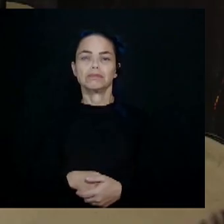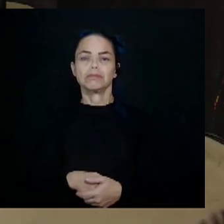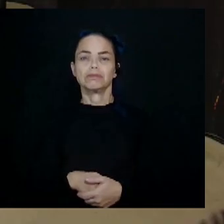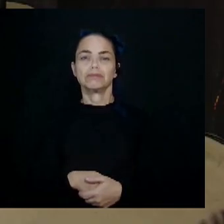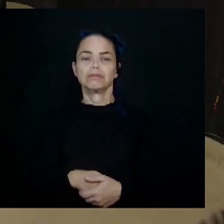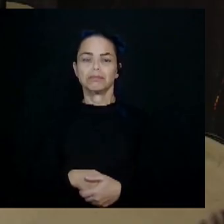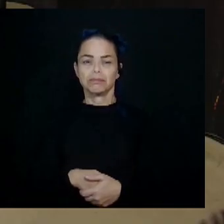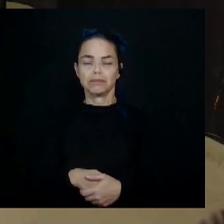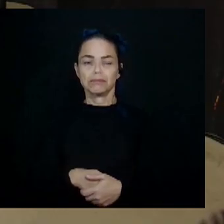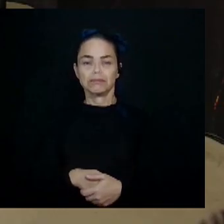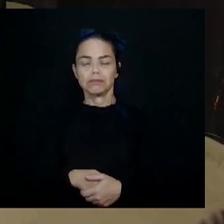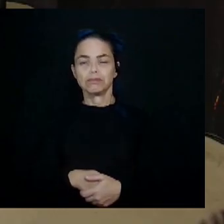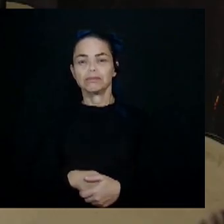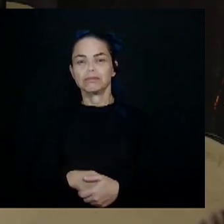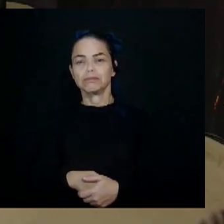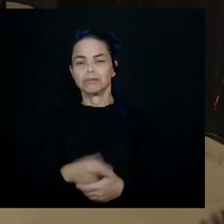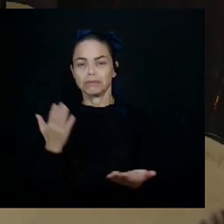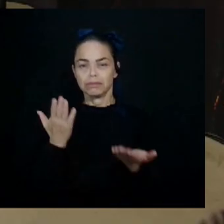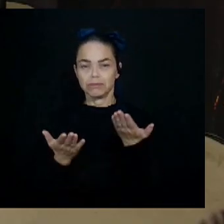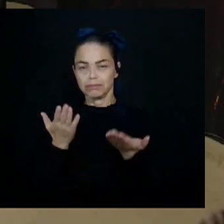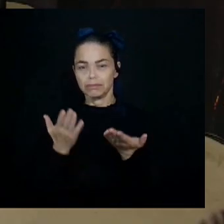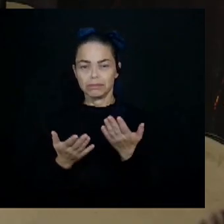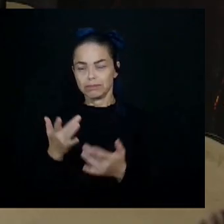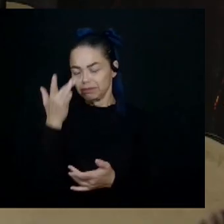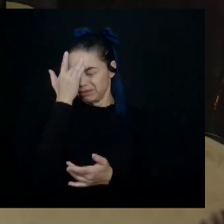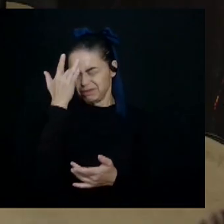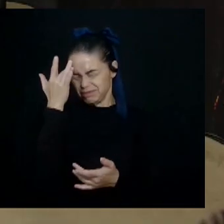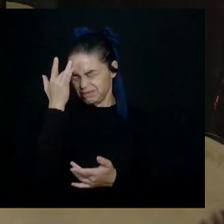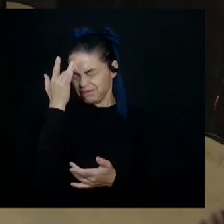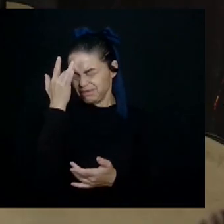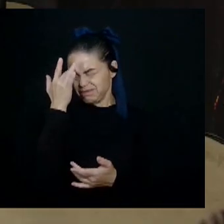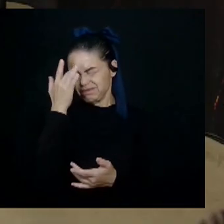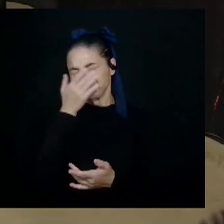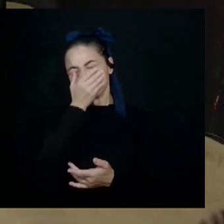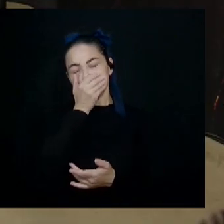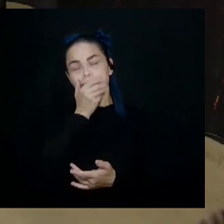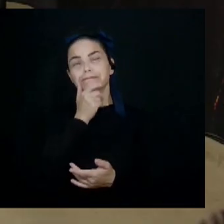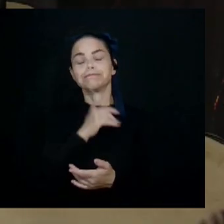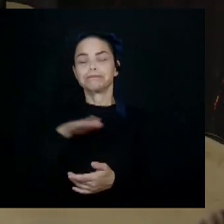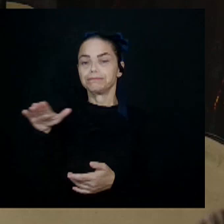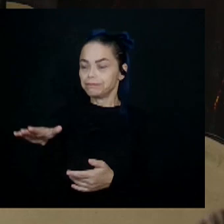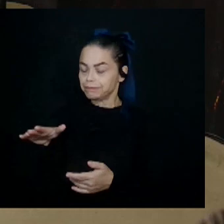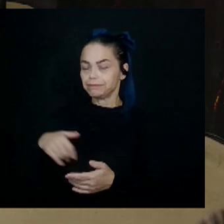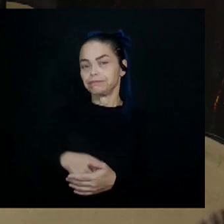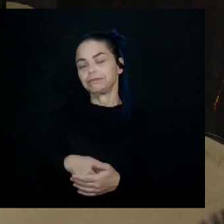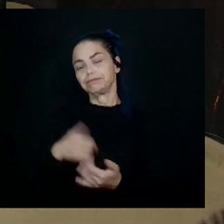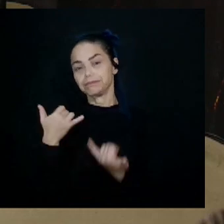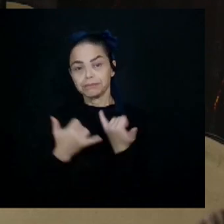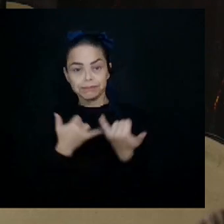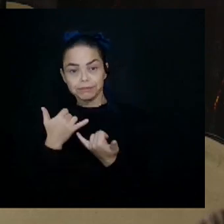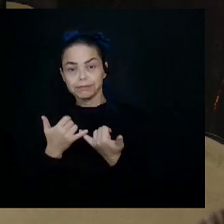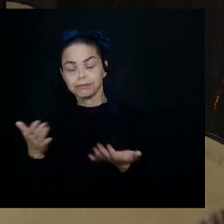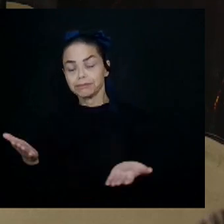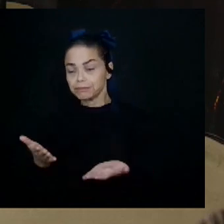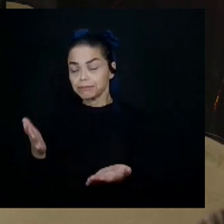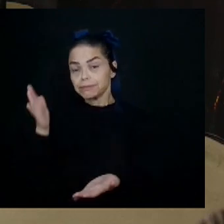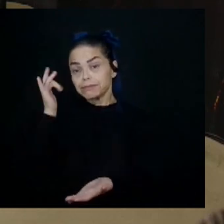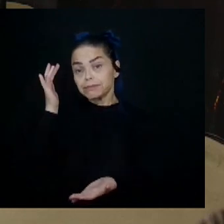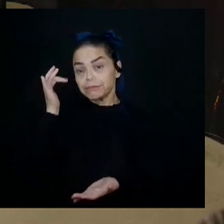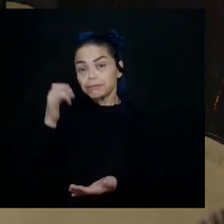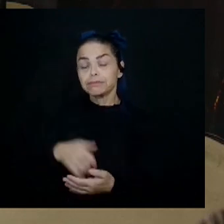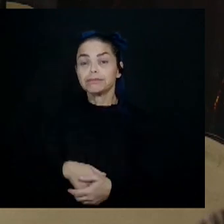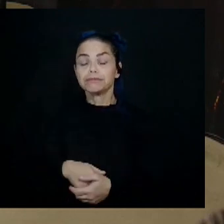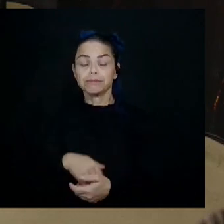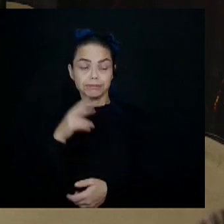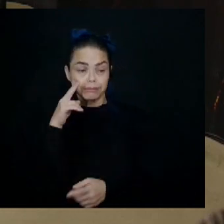de equilibrar a nossa saúde mental. Imagina a sua criança que está com você brincando aqui hoje, e amanhã a menina olha para você e fala: